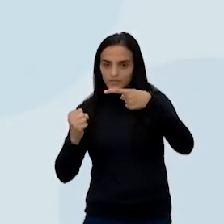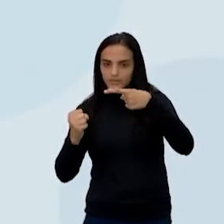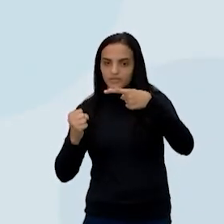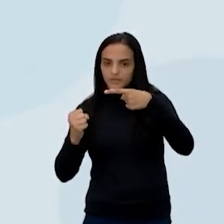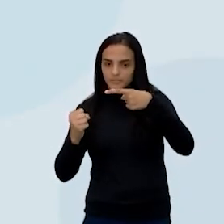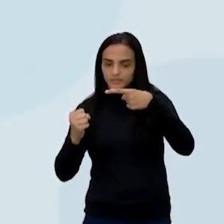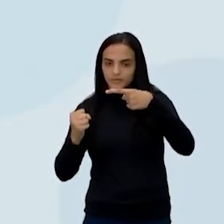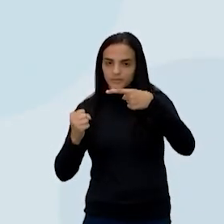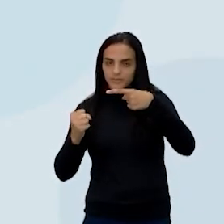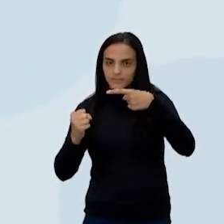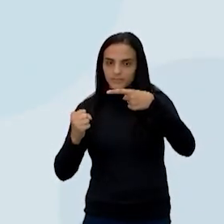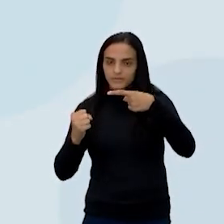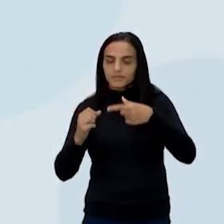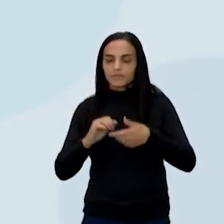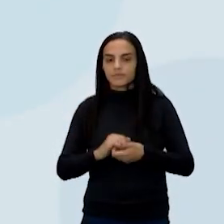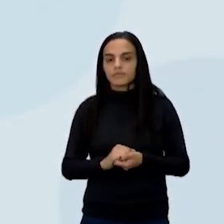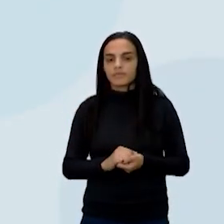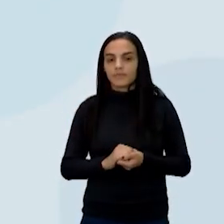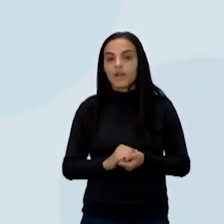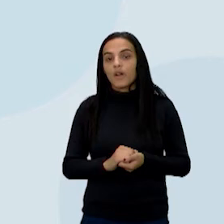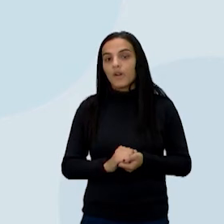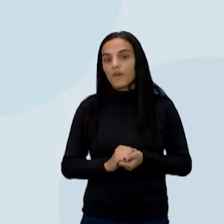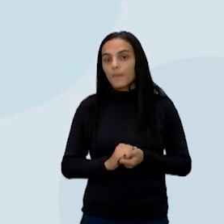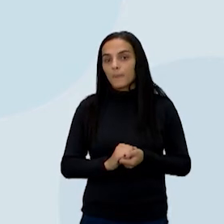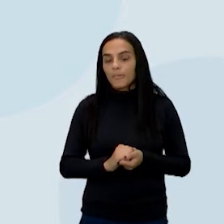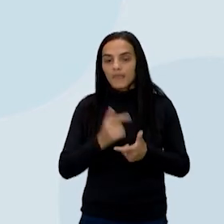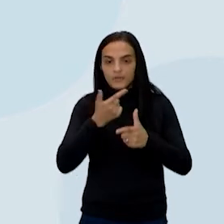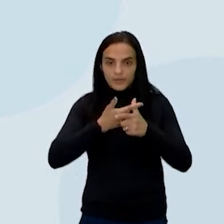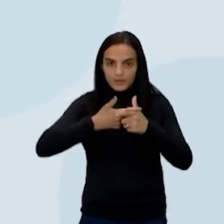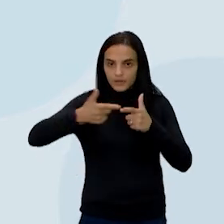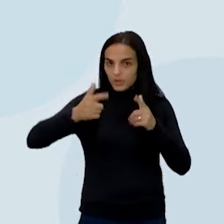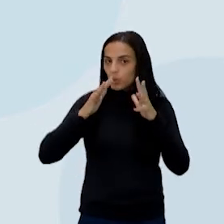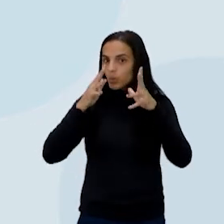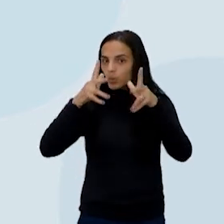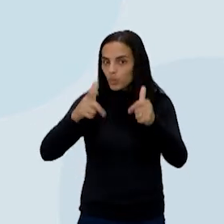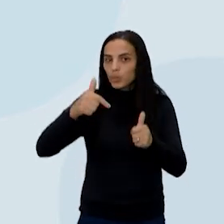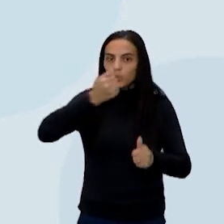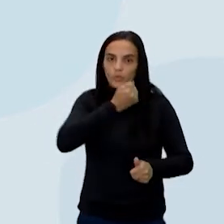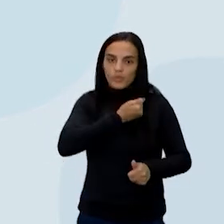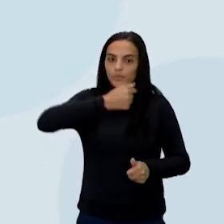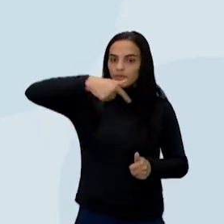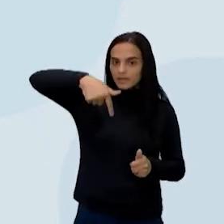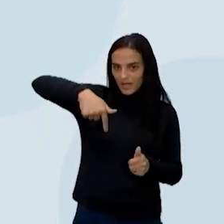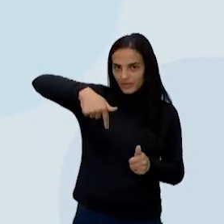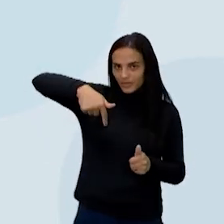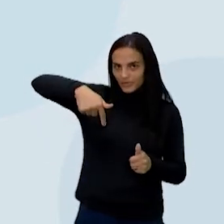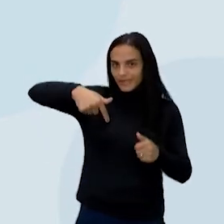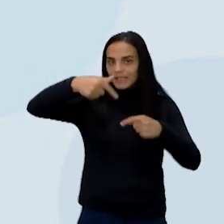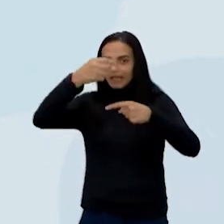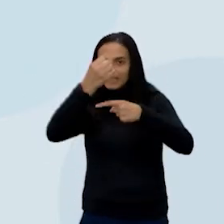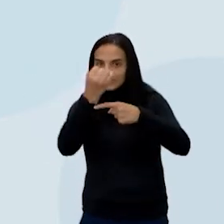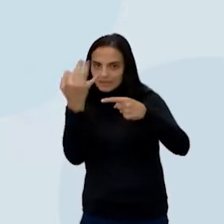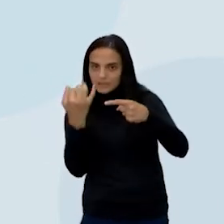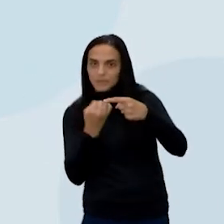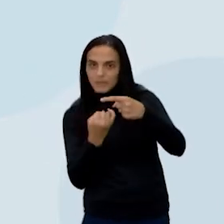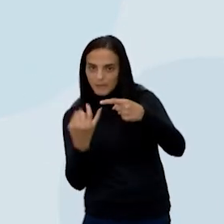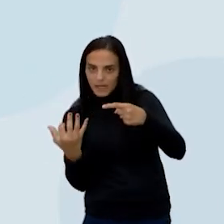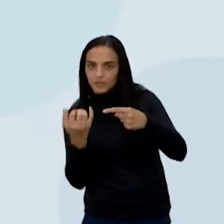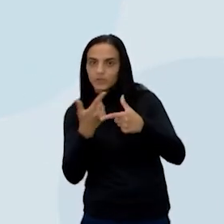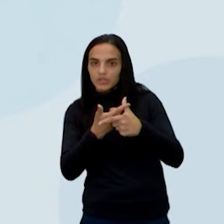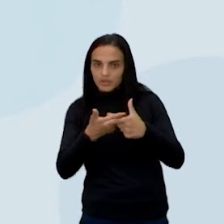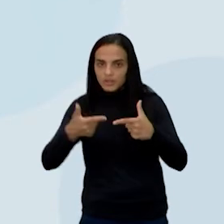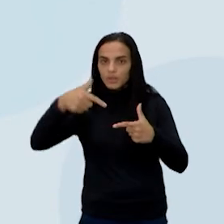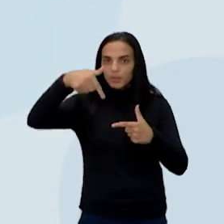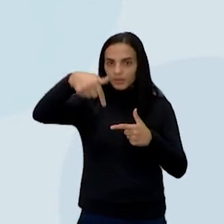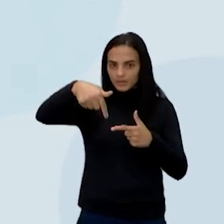para 28. No caso, foi dividido tudo por 7, tanto em cima quanto embaixo. Foi dividido por 7 aqui,